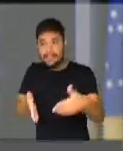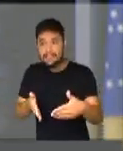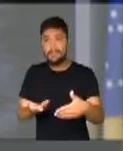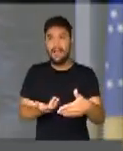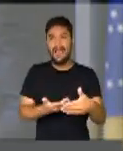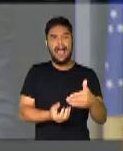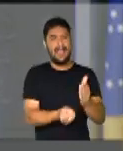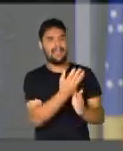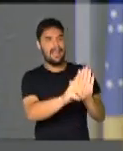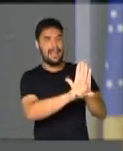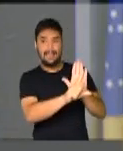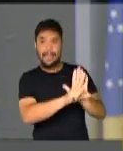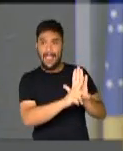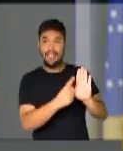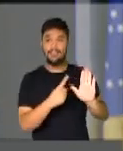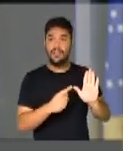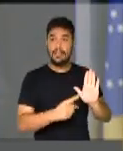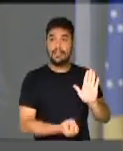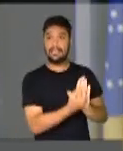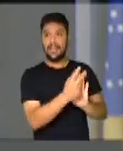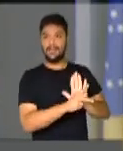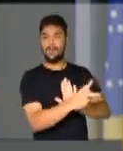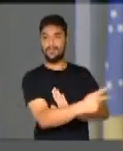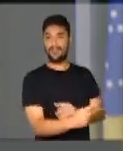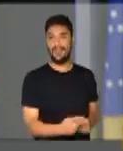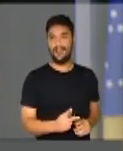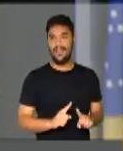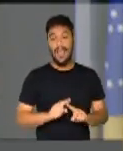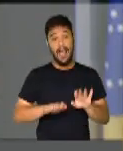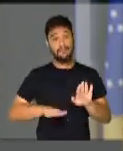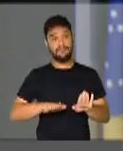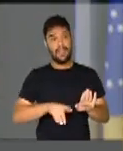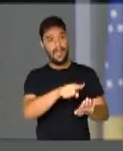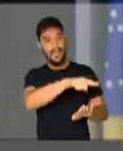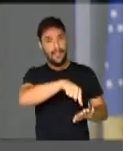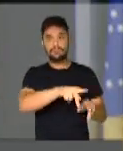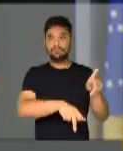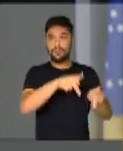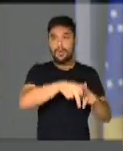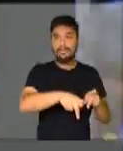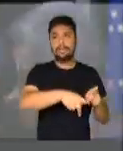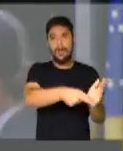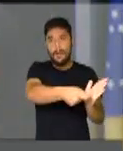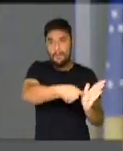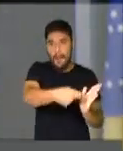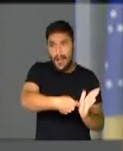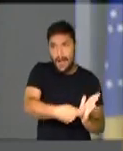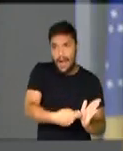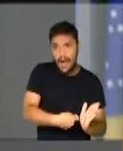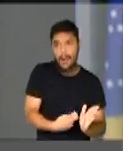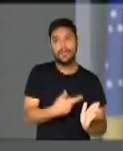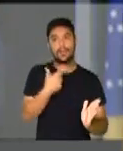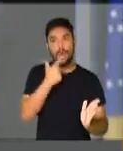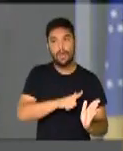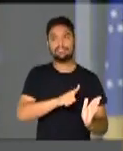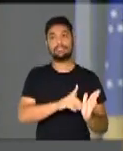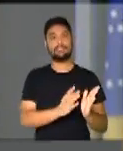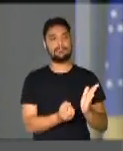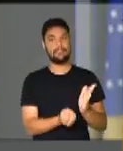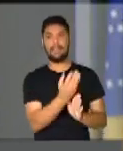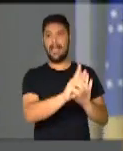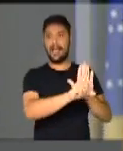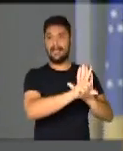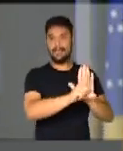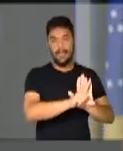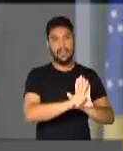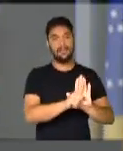iniciativa popular, a lei de iniciativa popular, que nós não conseguimos sequer checar as assinaturas dentro da casa, os